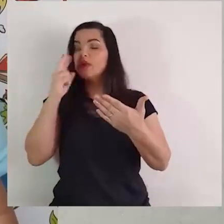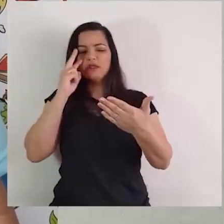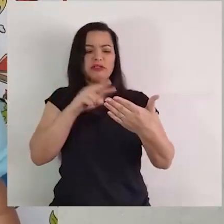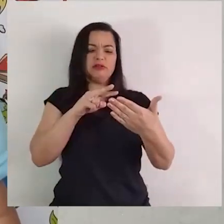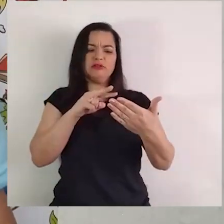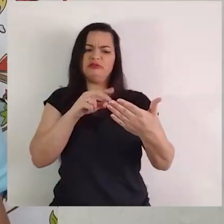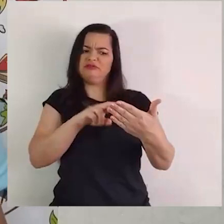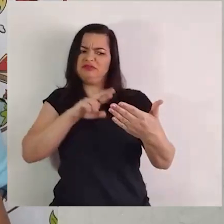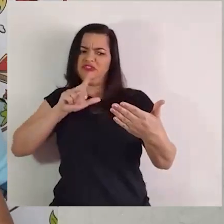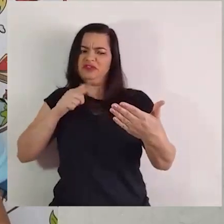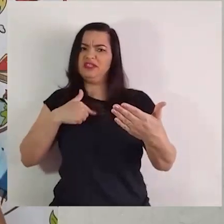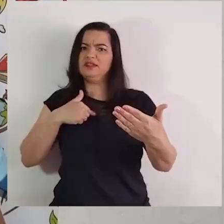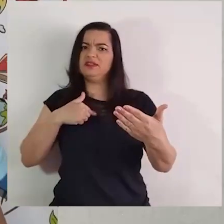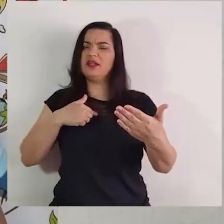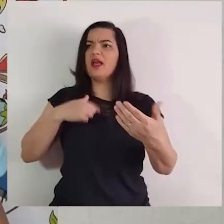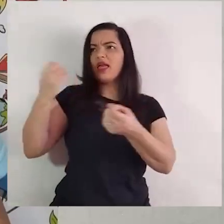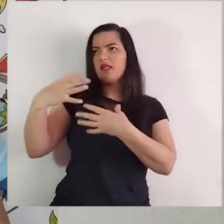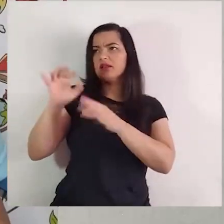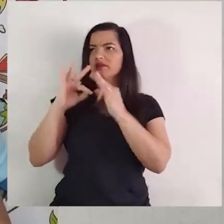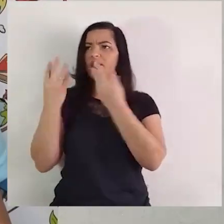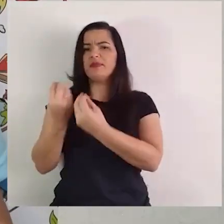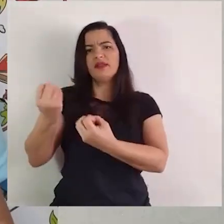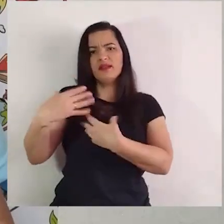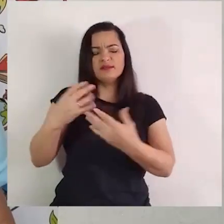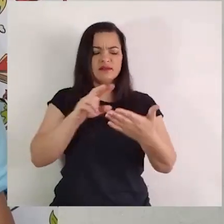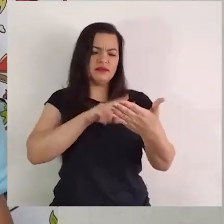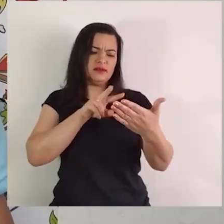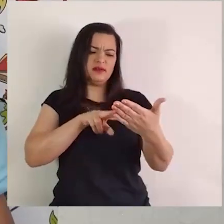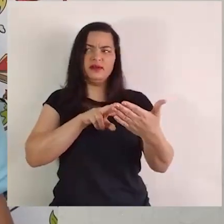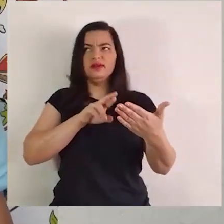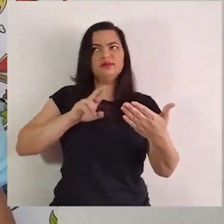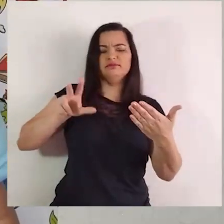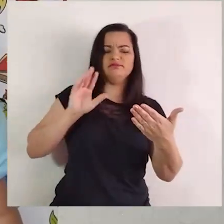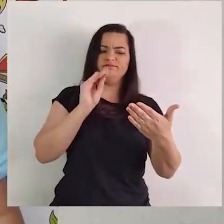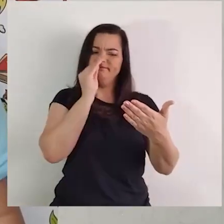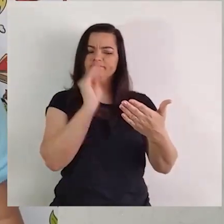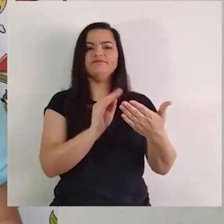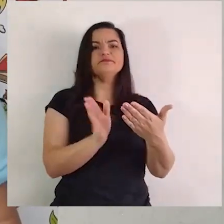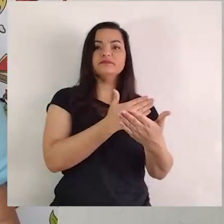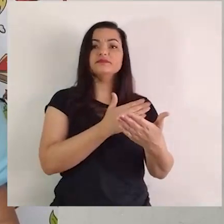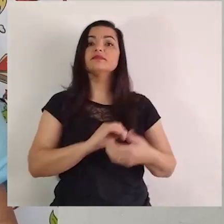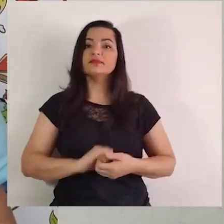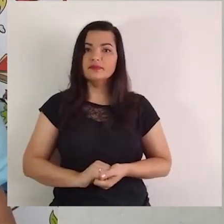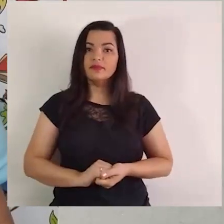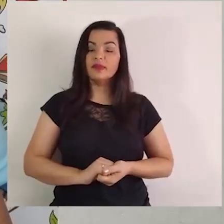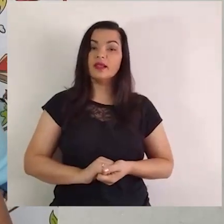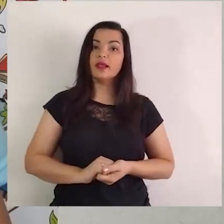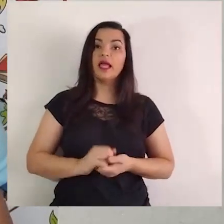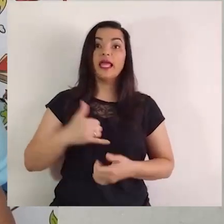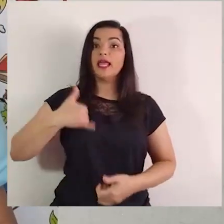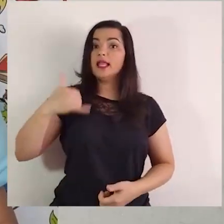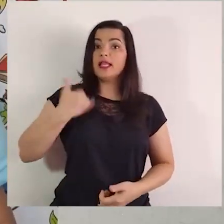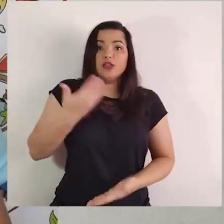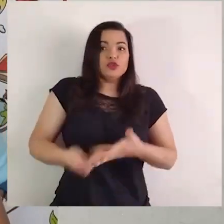acredito, com a educação que a minha família me dá. E isso, amores, independe da idade que nós temos,